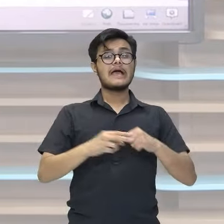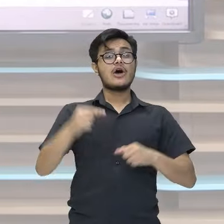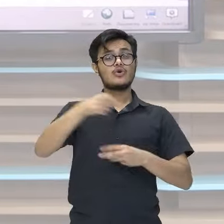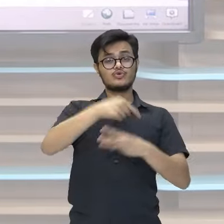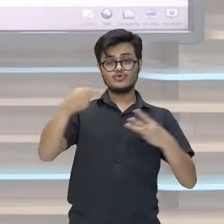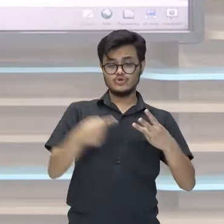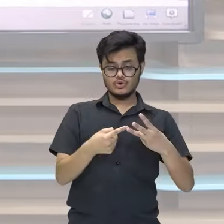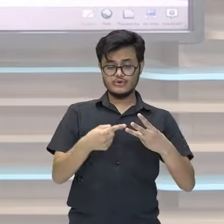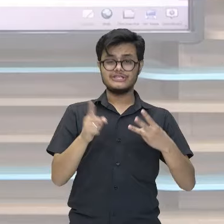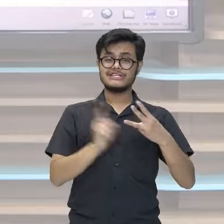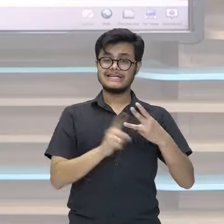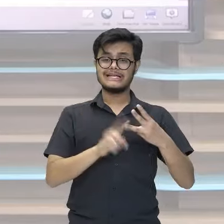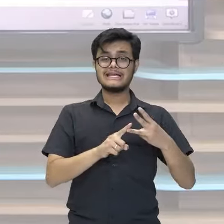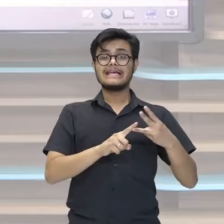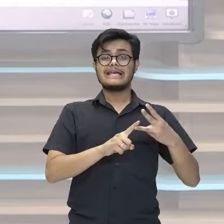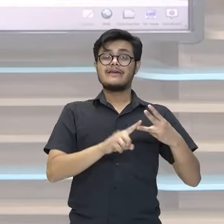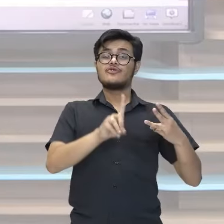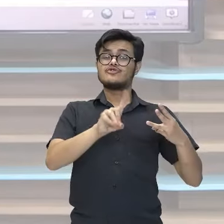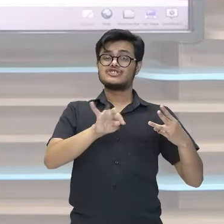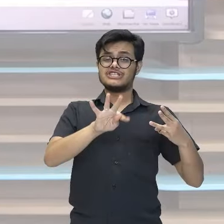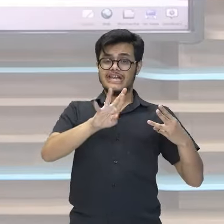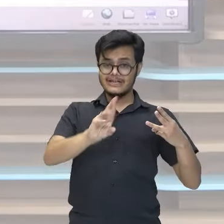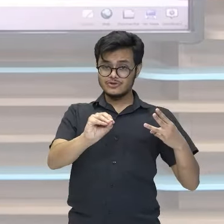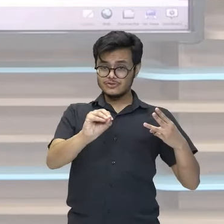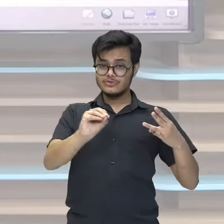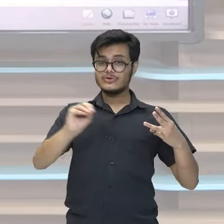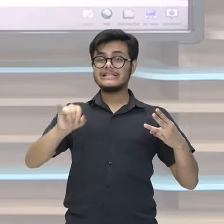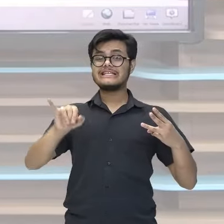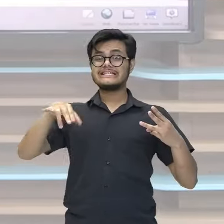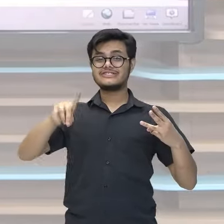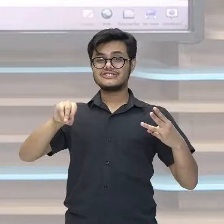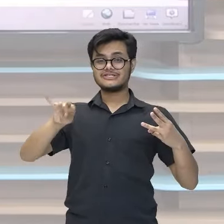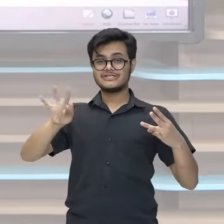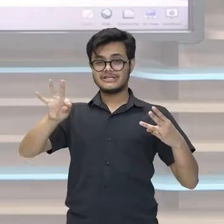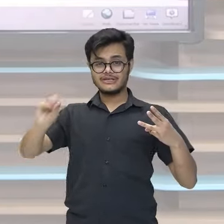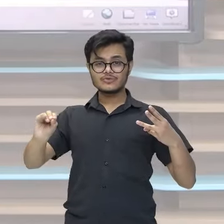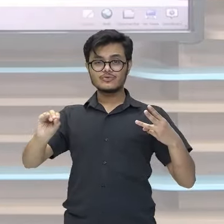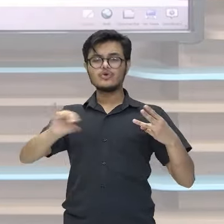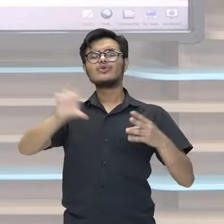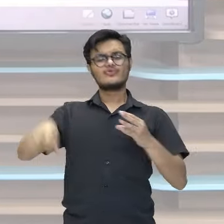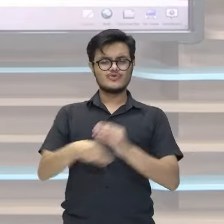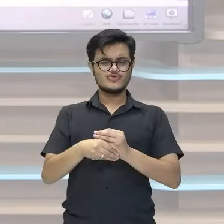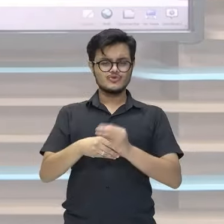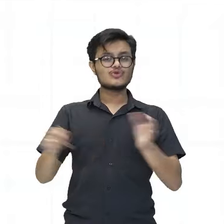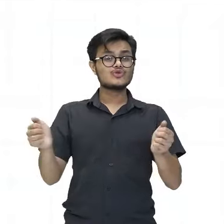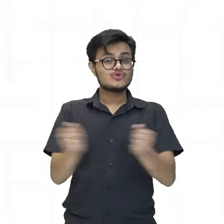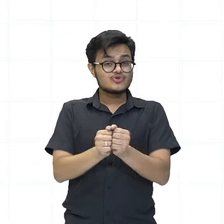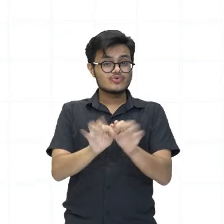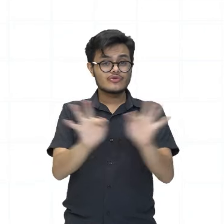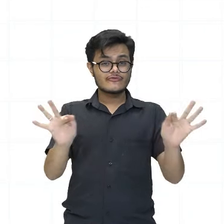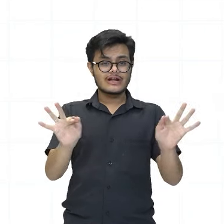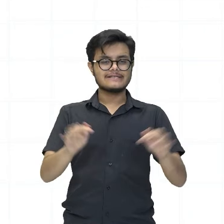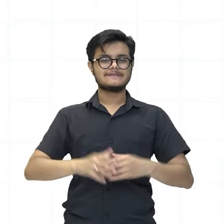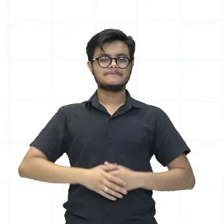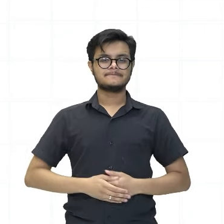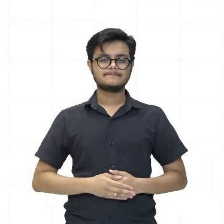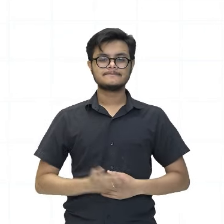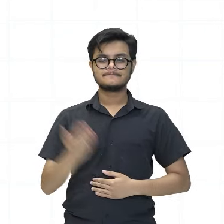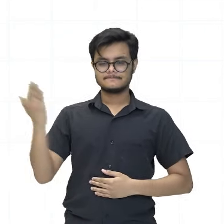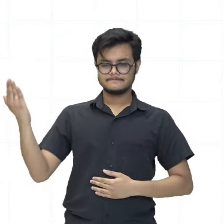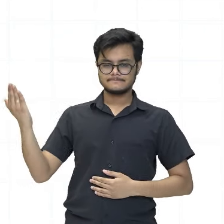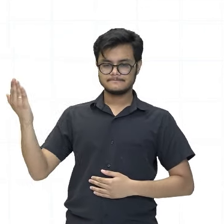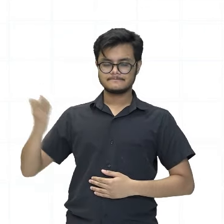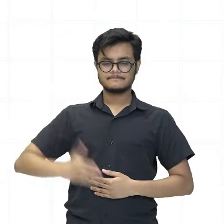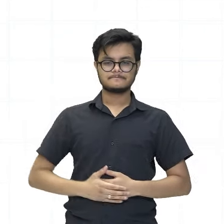complementações direto e indireto Ok Então olha só Nossa noss o nosso conceito na cartela olhem aí